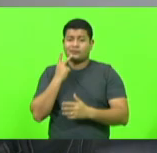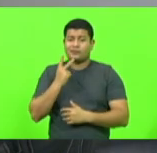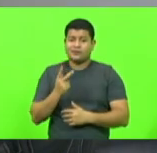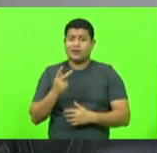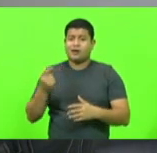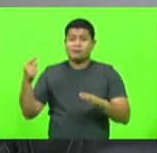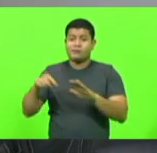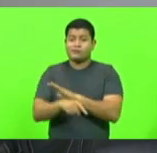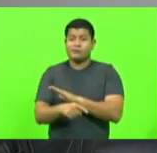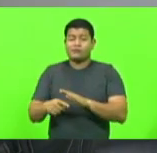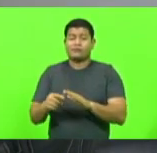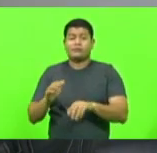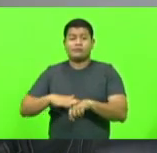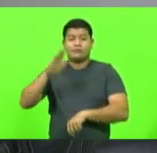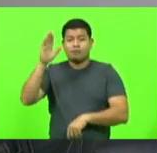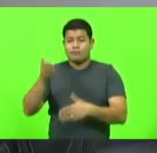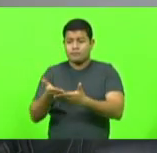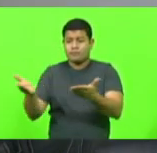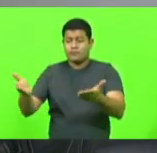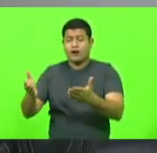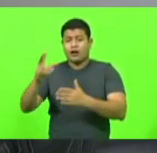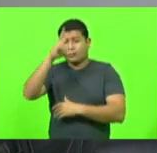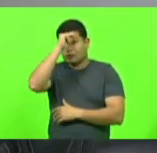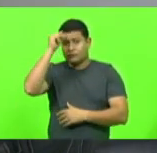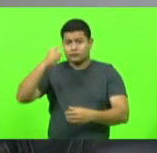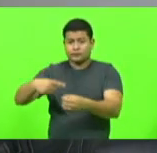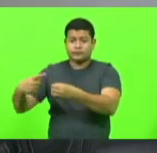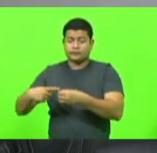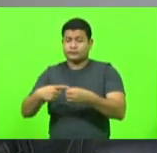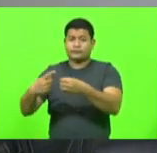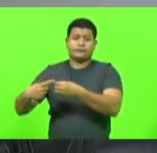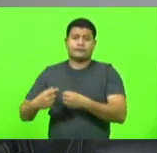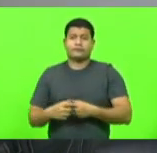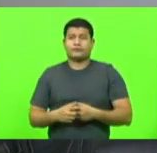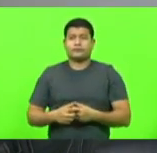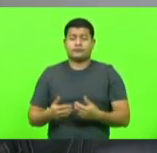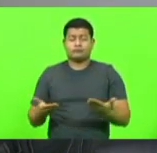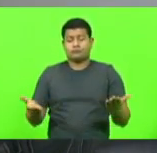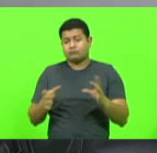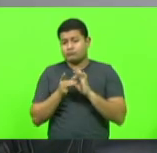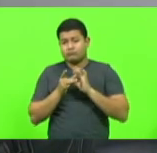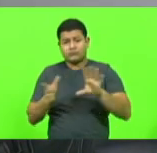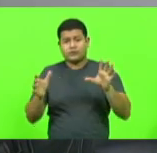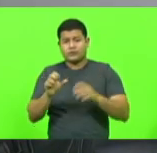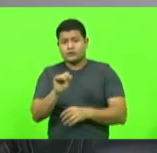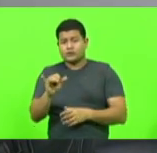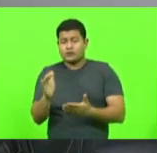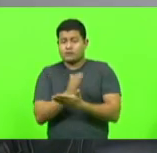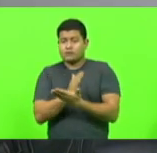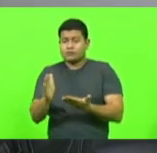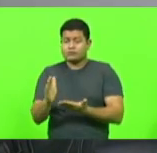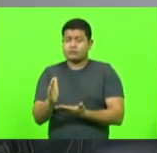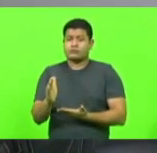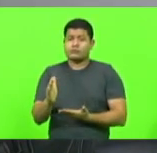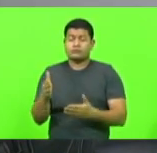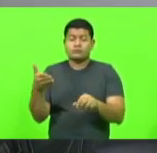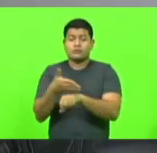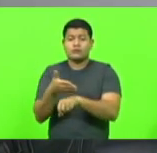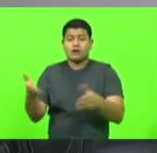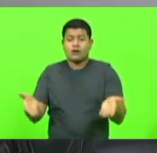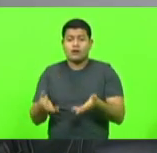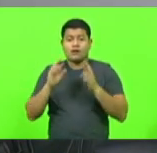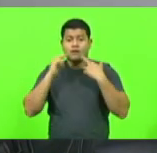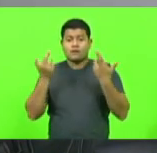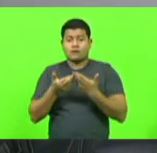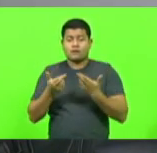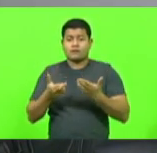municípios. Enfim, eu coloco à disposição, se alguns participantes quiserem também, para